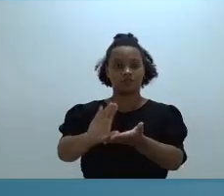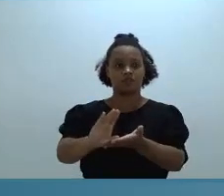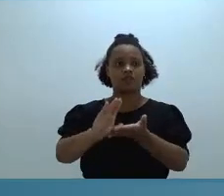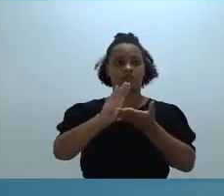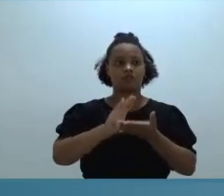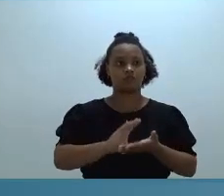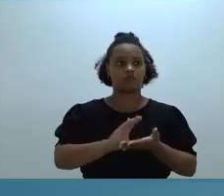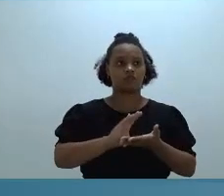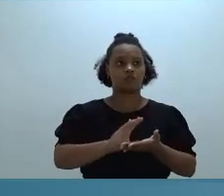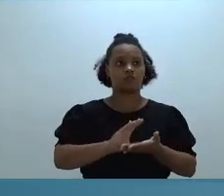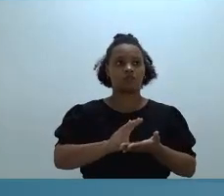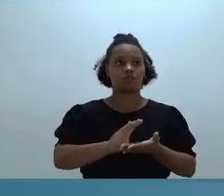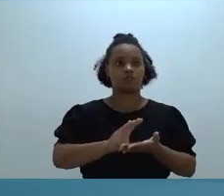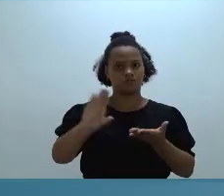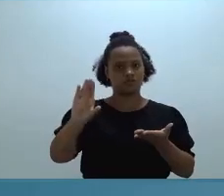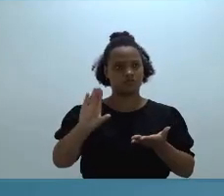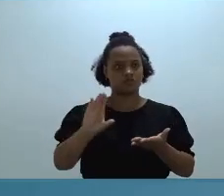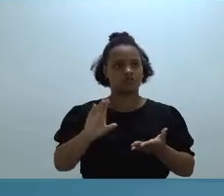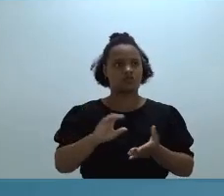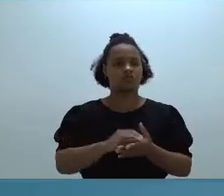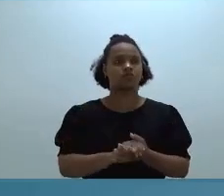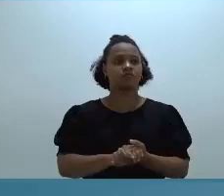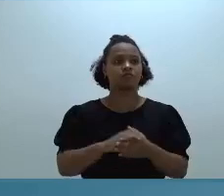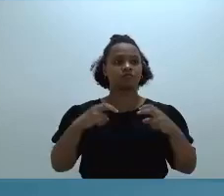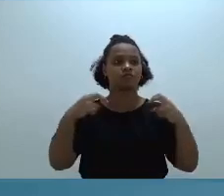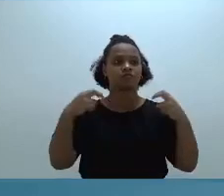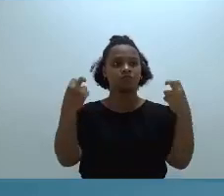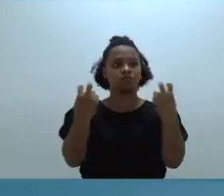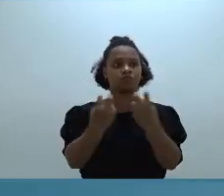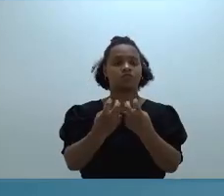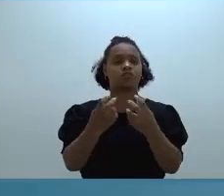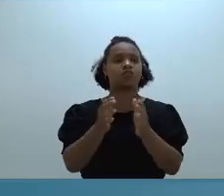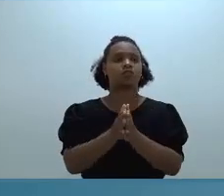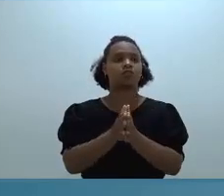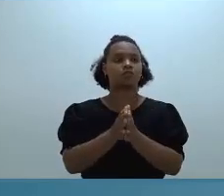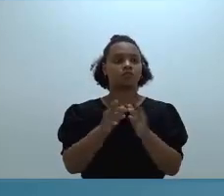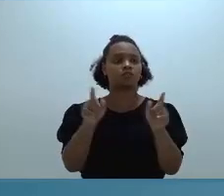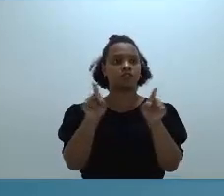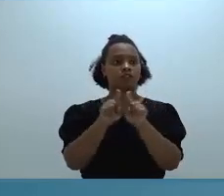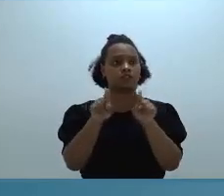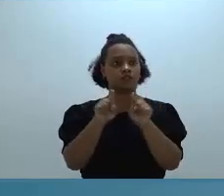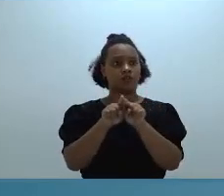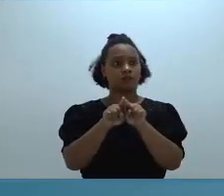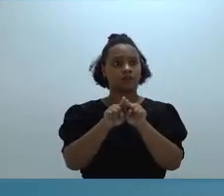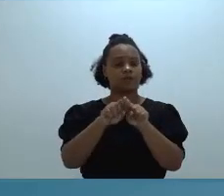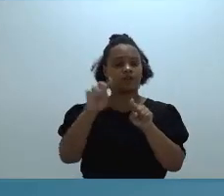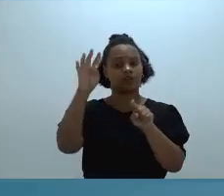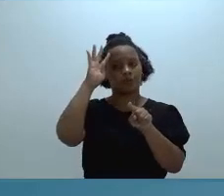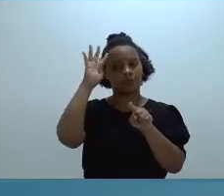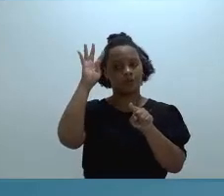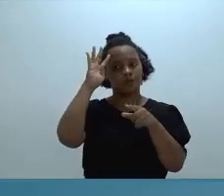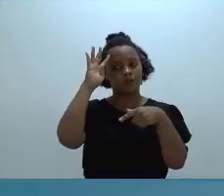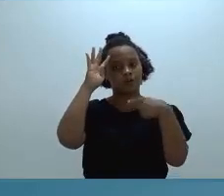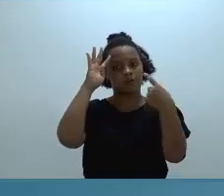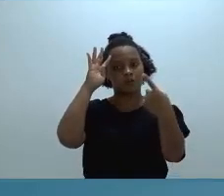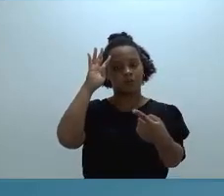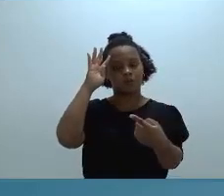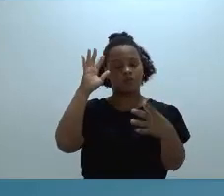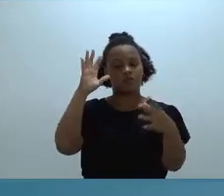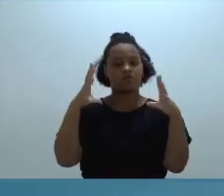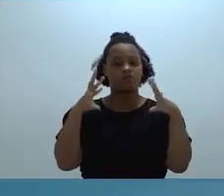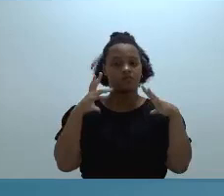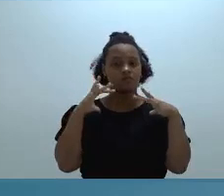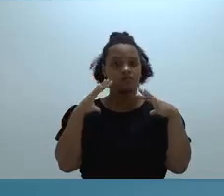sessão. Lembrando também que na próxima quarta-feira, feriado dia 2, nós